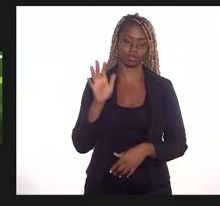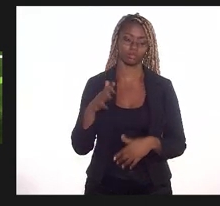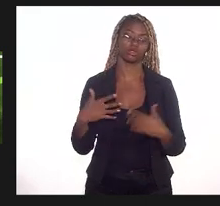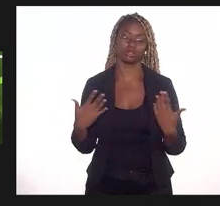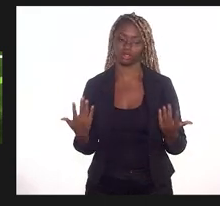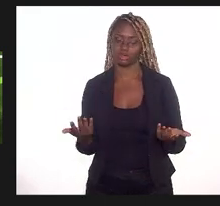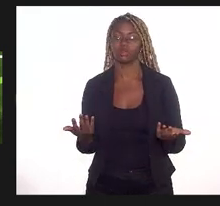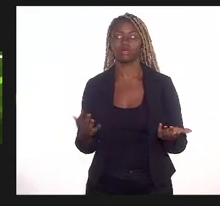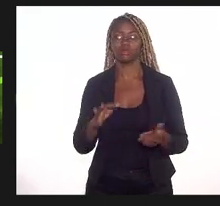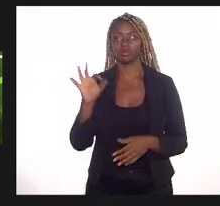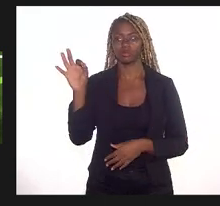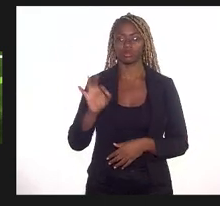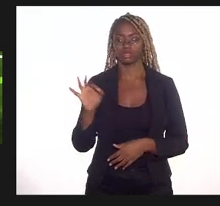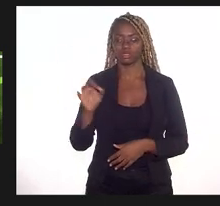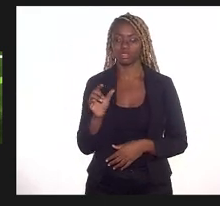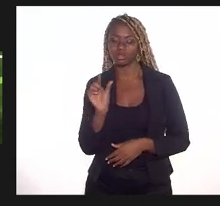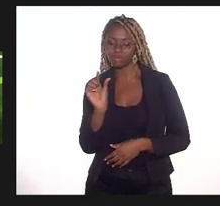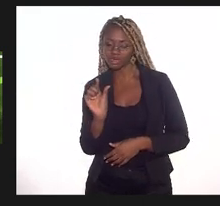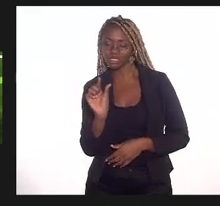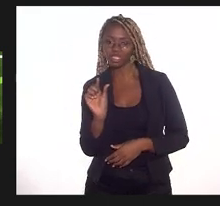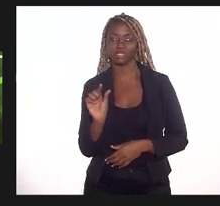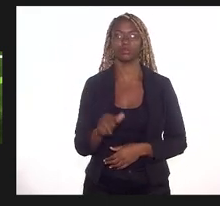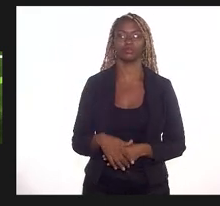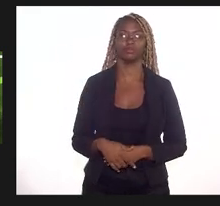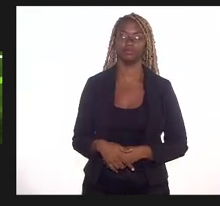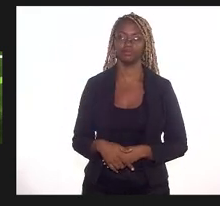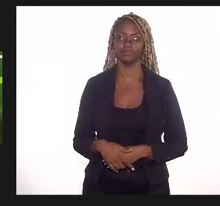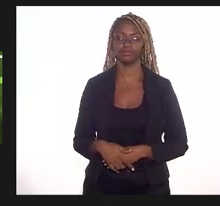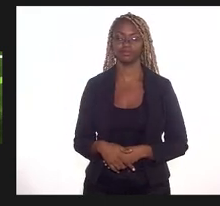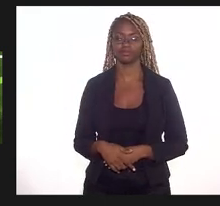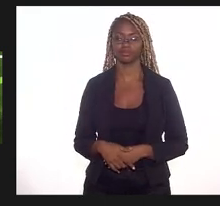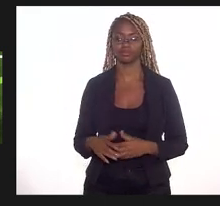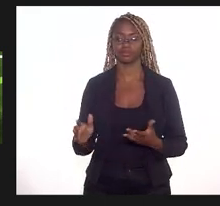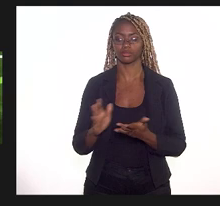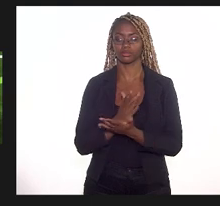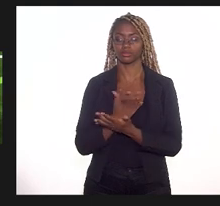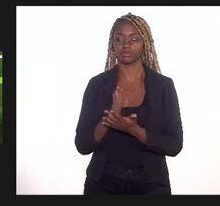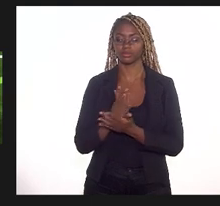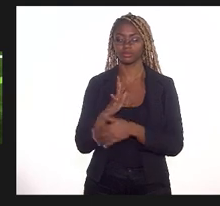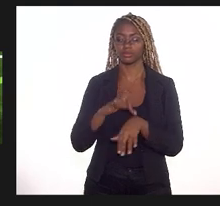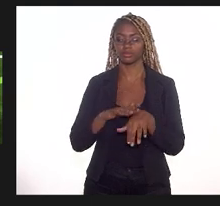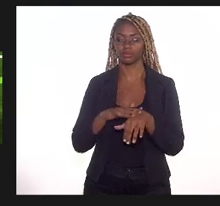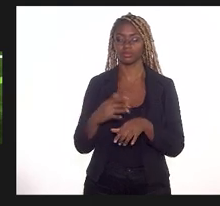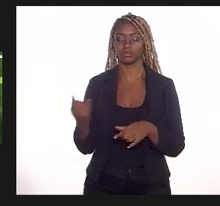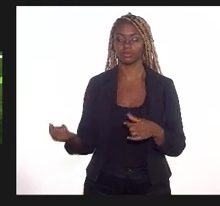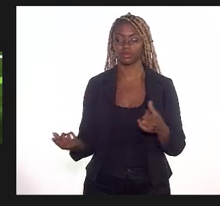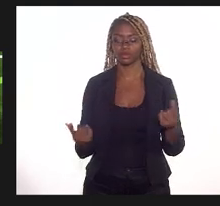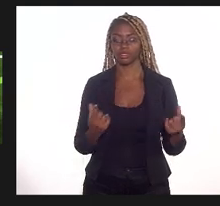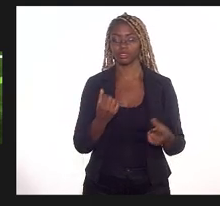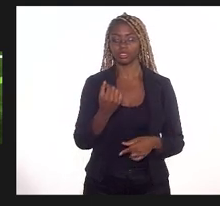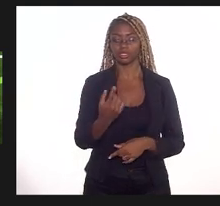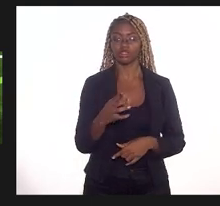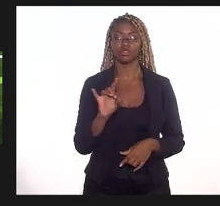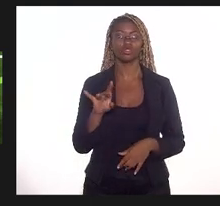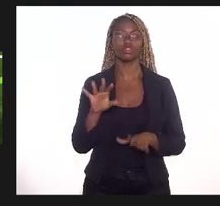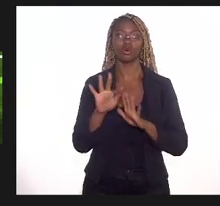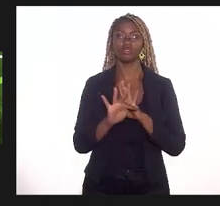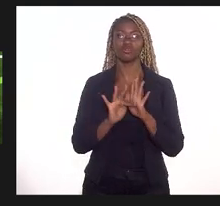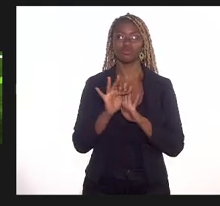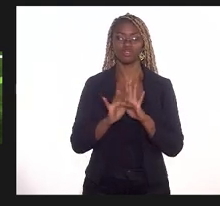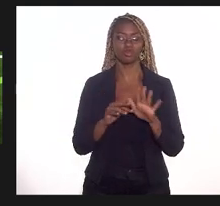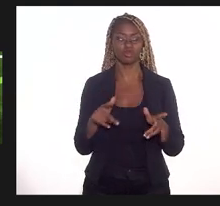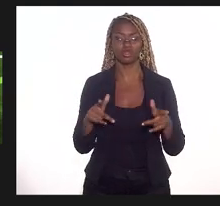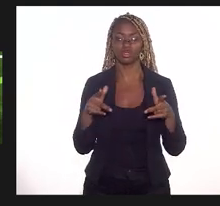Uma porcentagem muito pequena. Algumas doenças raras só necessitam de fórmula, como é o caso